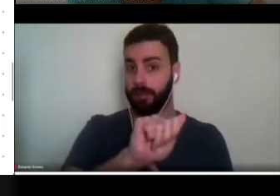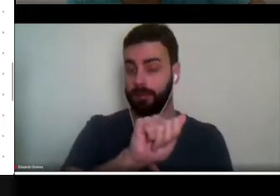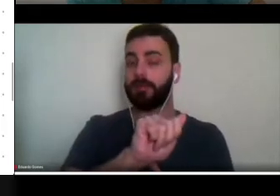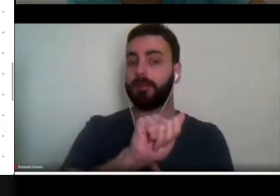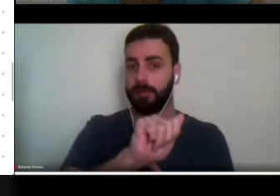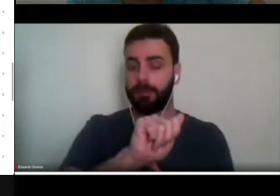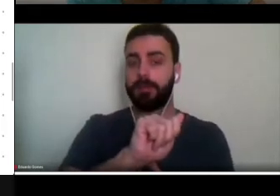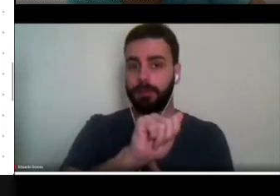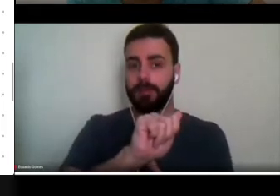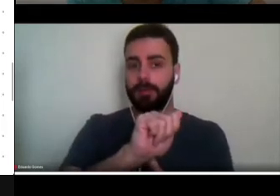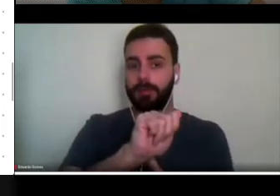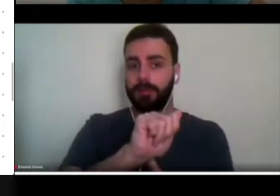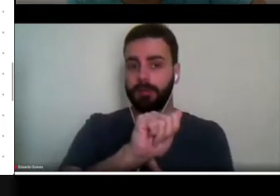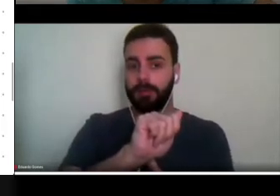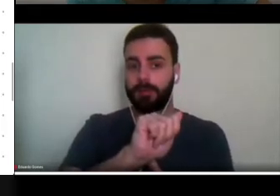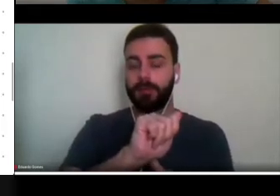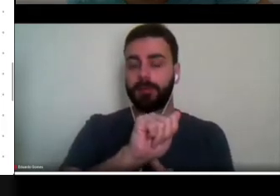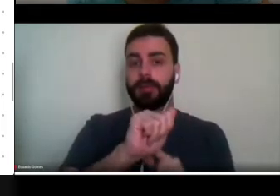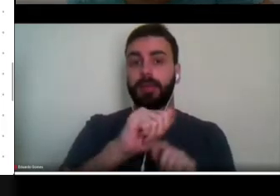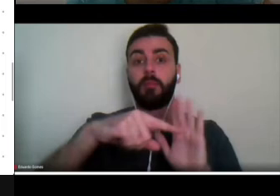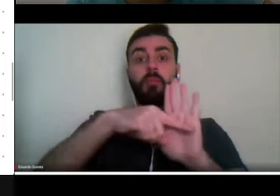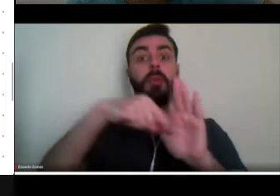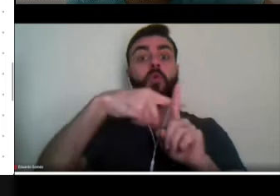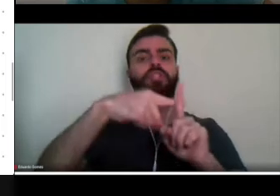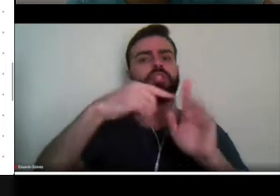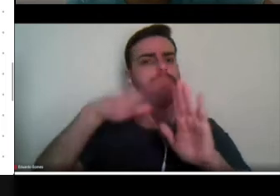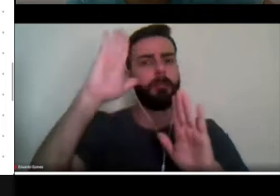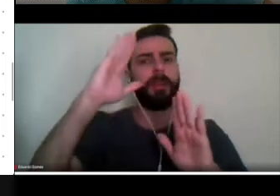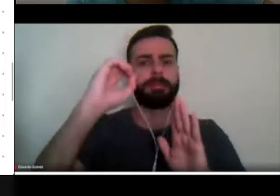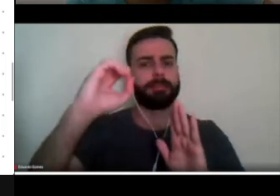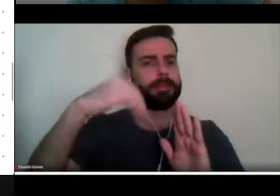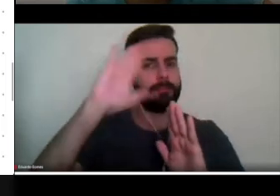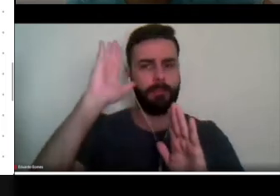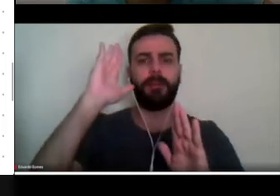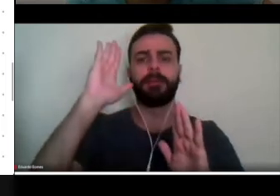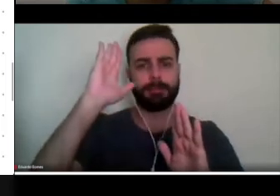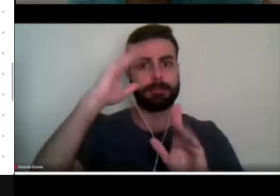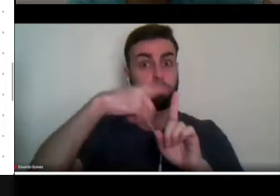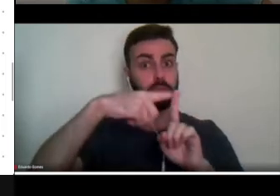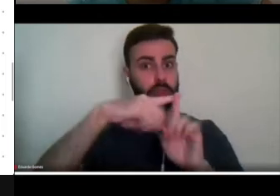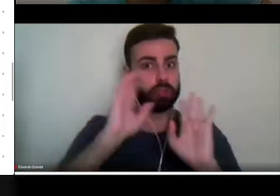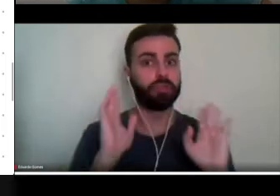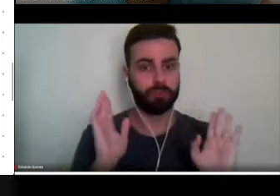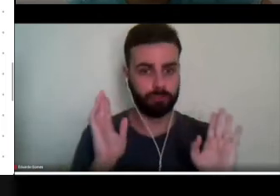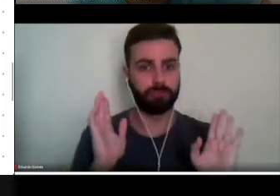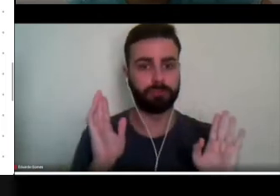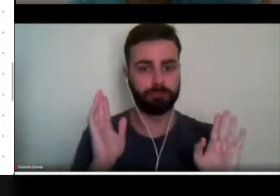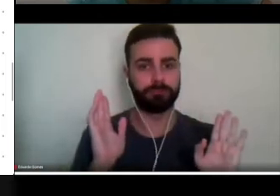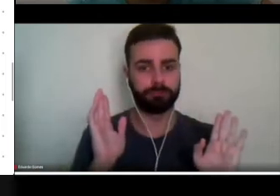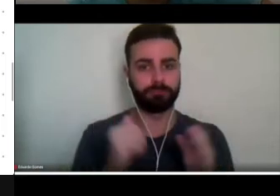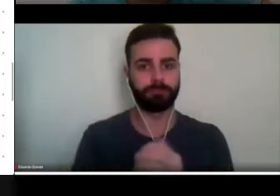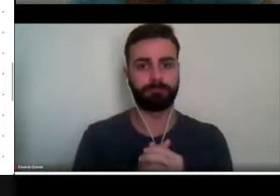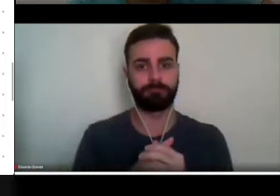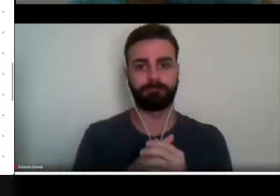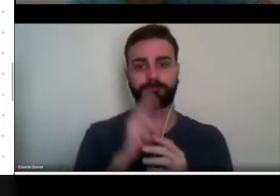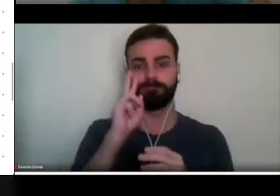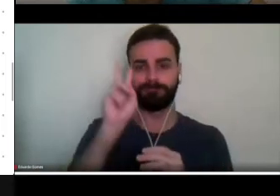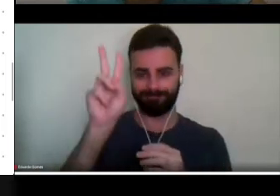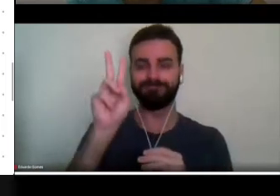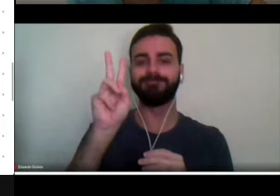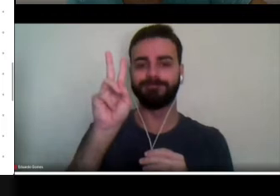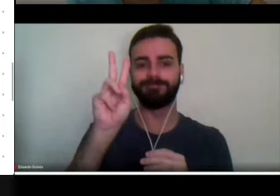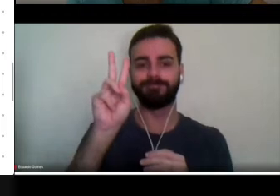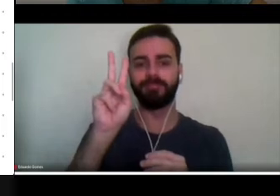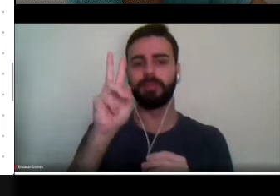XA é maior que 0. Se é algum número entre 0 e 5 metros, tá vendo? Esse aqui é o meu XA.